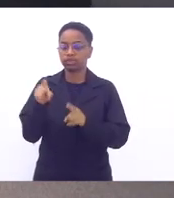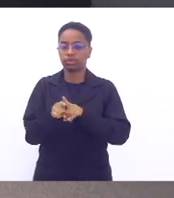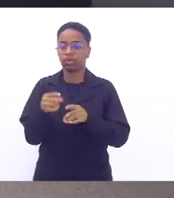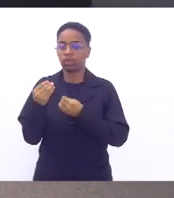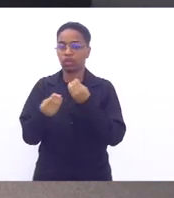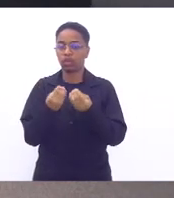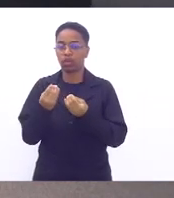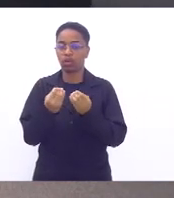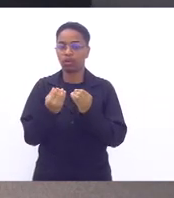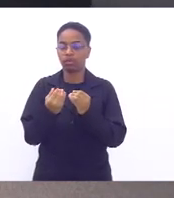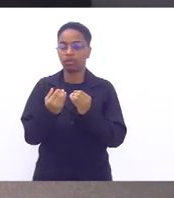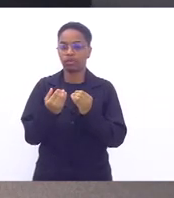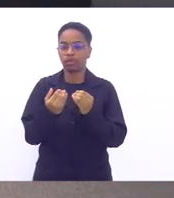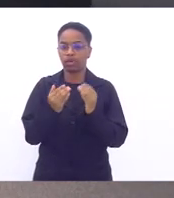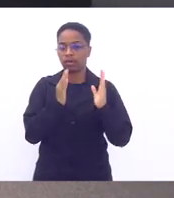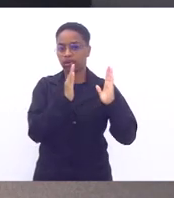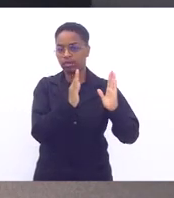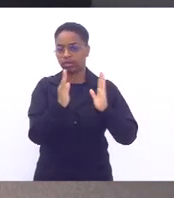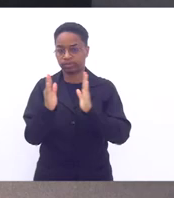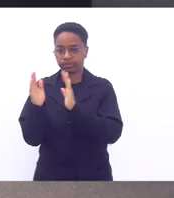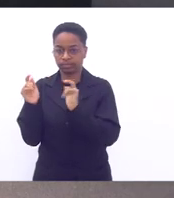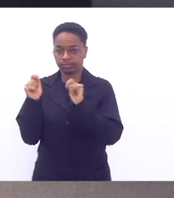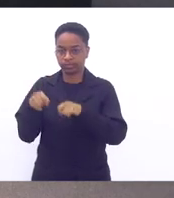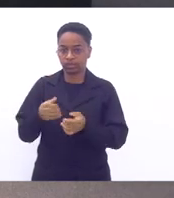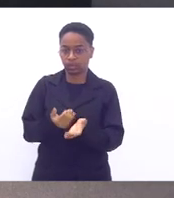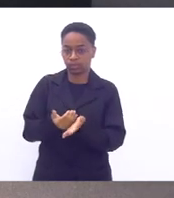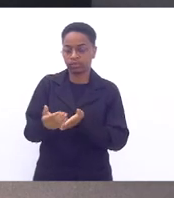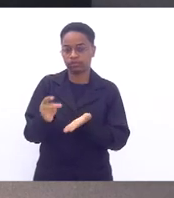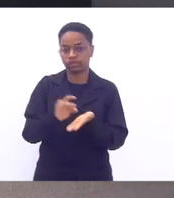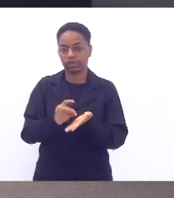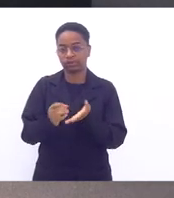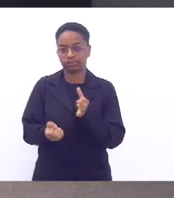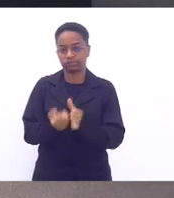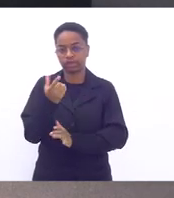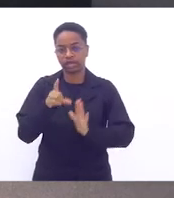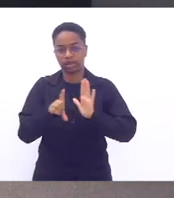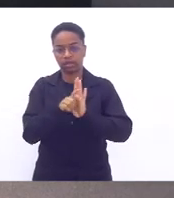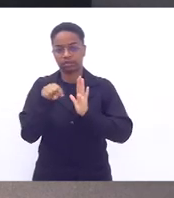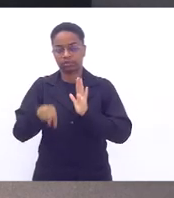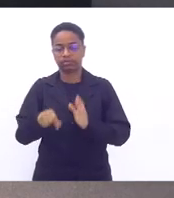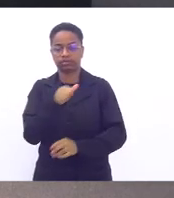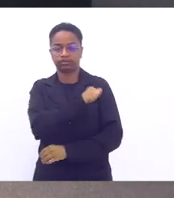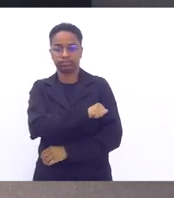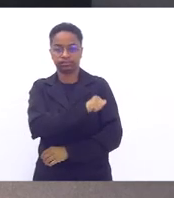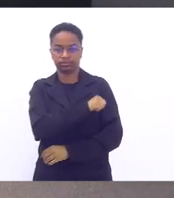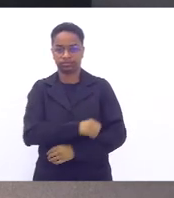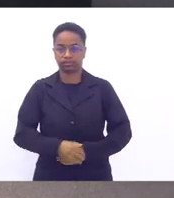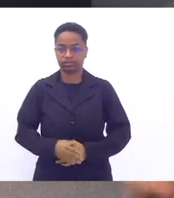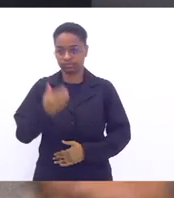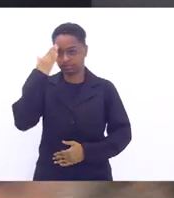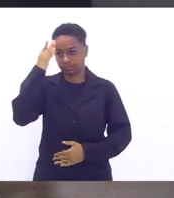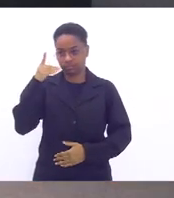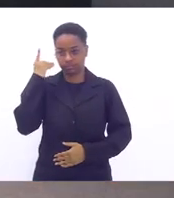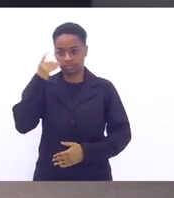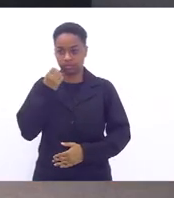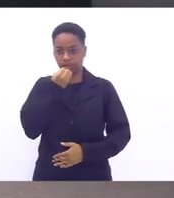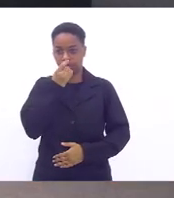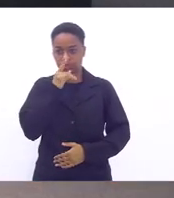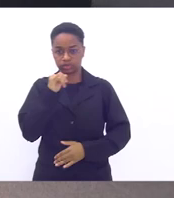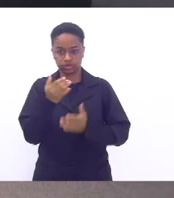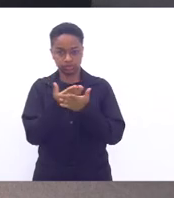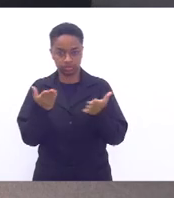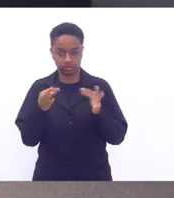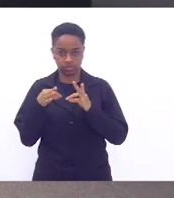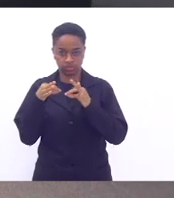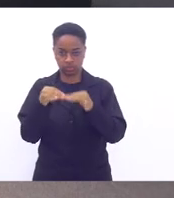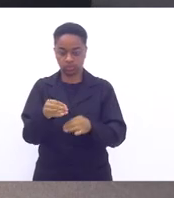para que essa proposição Legislativa chega ao plenário se torna lei no estado do Rio de Janeiro Obrigado Deputado bom dia a todos e a